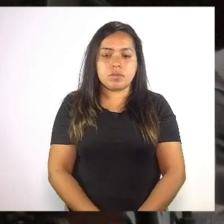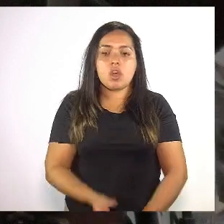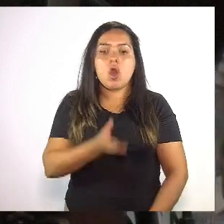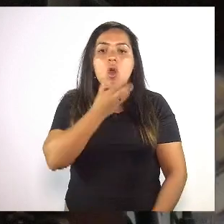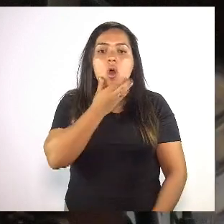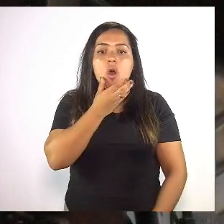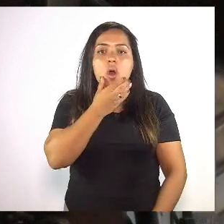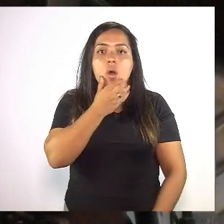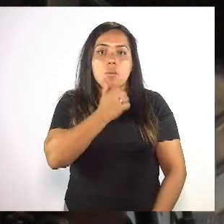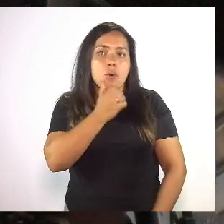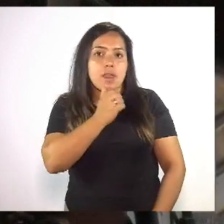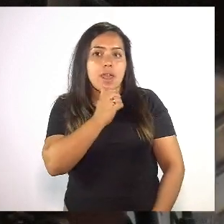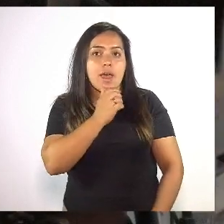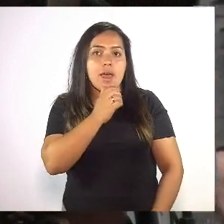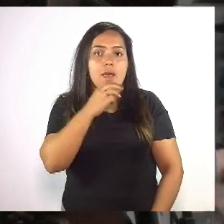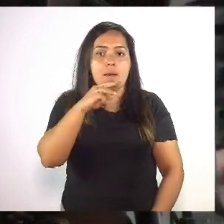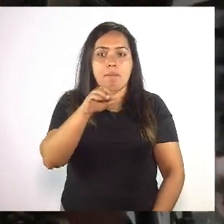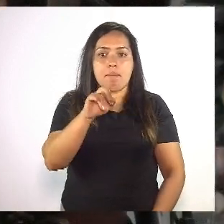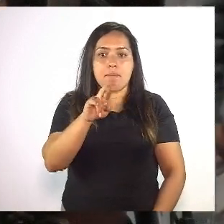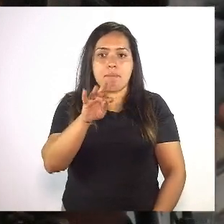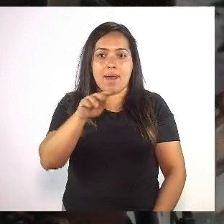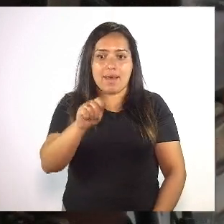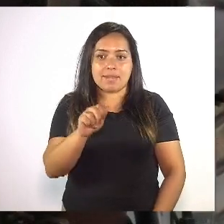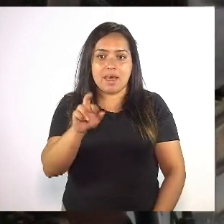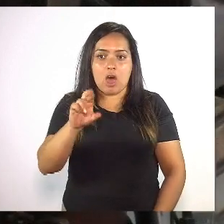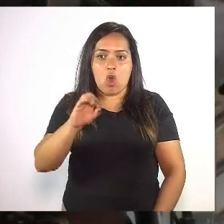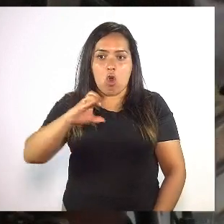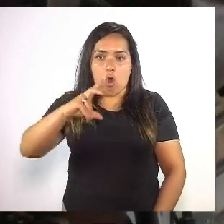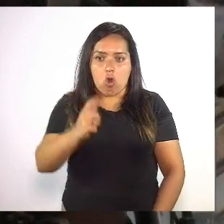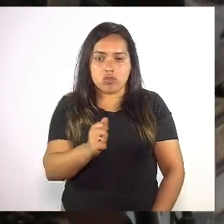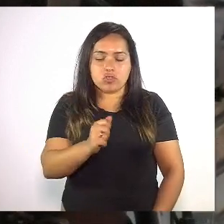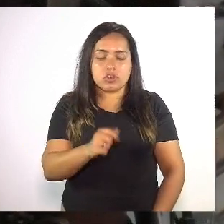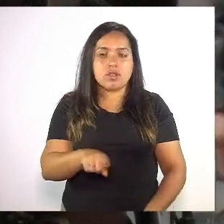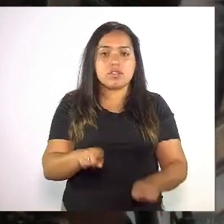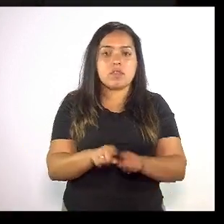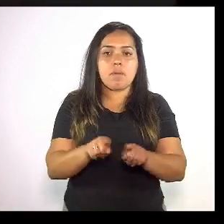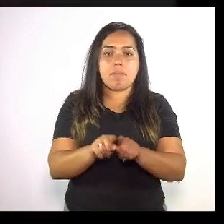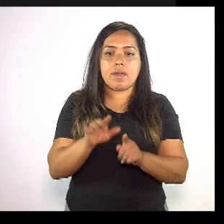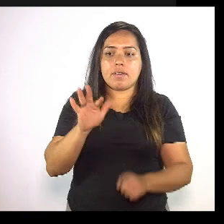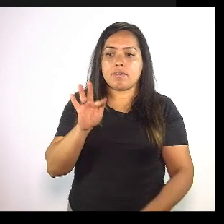Presidente, Marta Rocha. Marta Rocha. Ferreirinha, presidente.